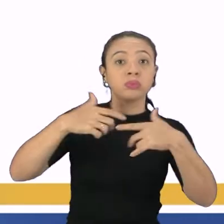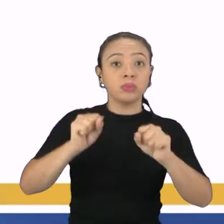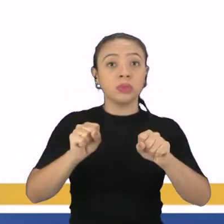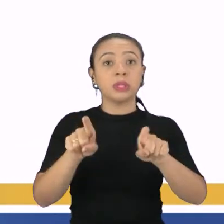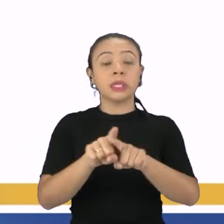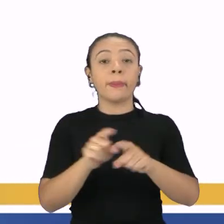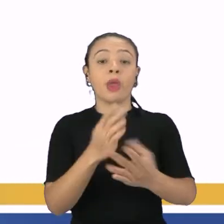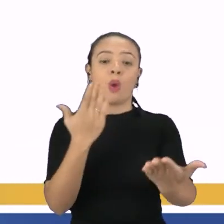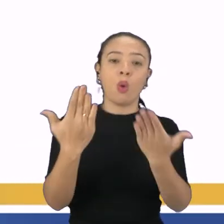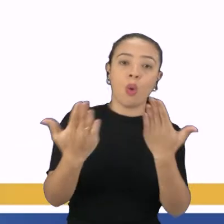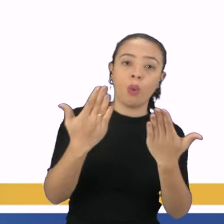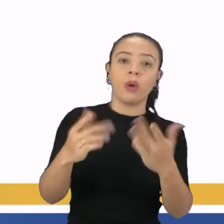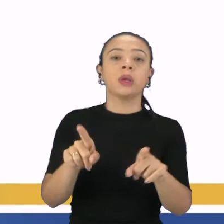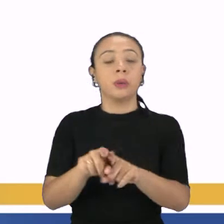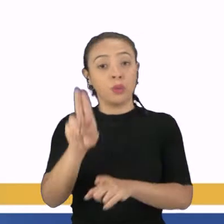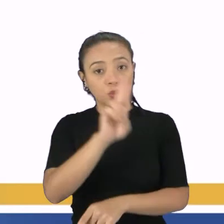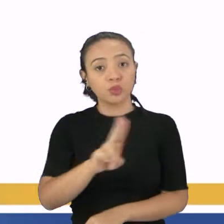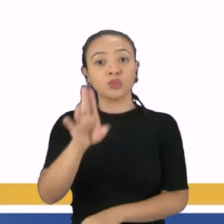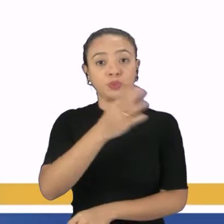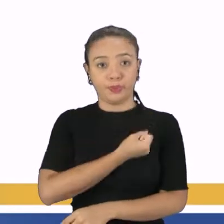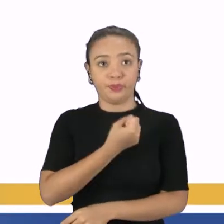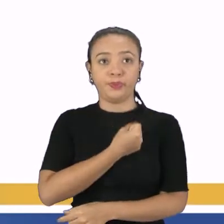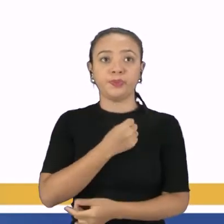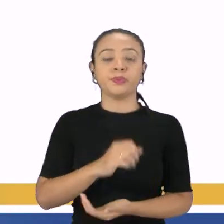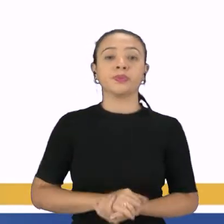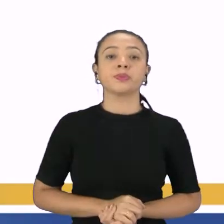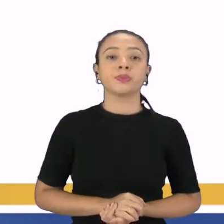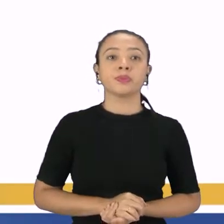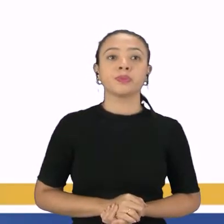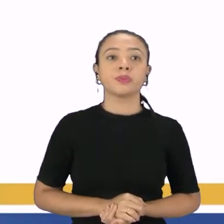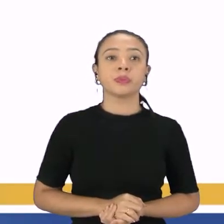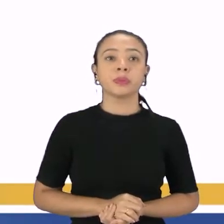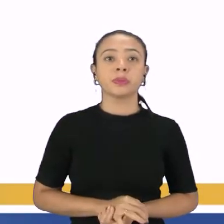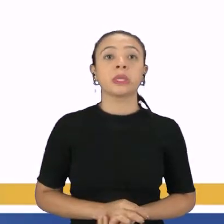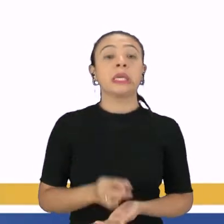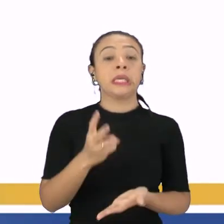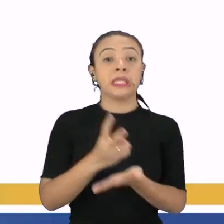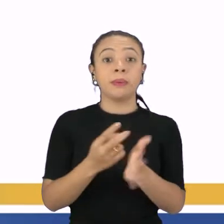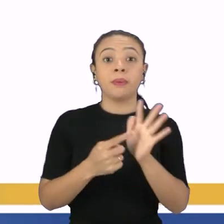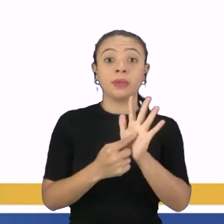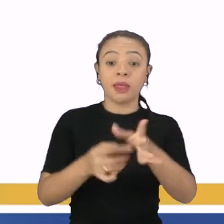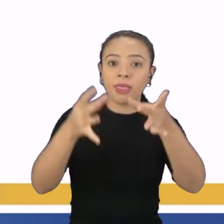comparações e enumerações. Veja que são pontuados